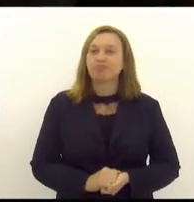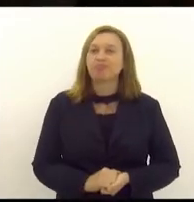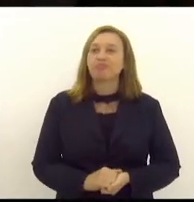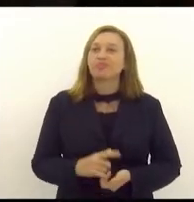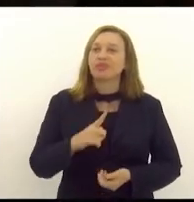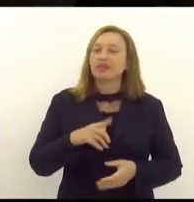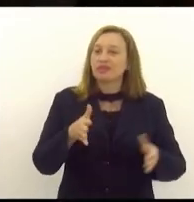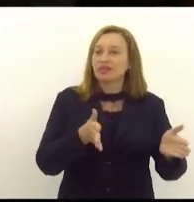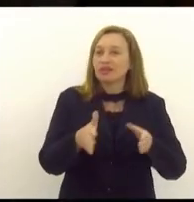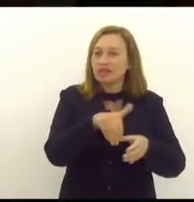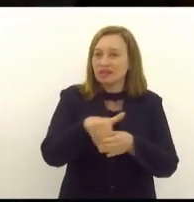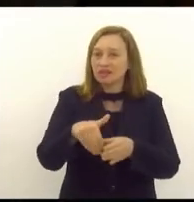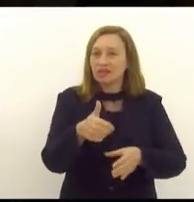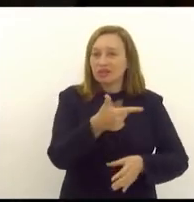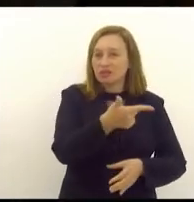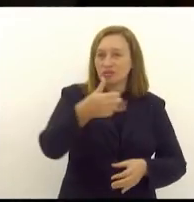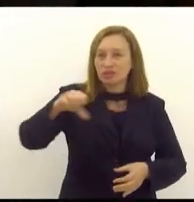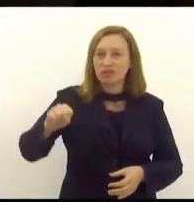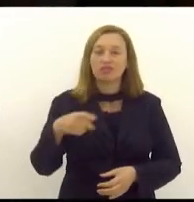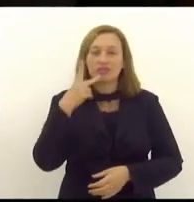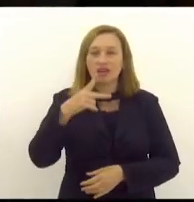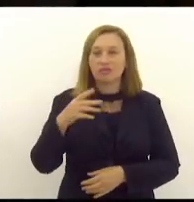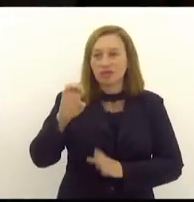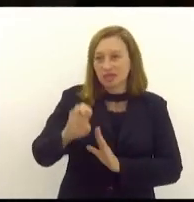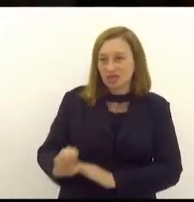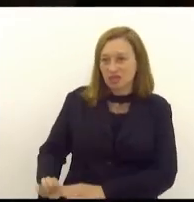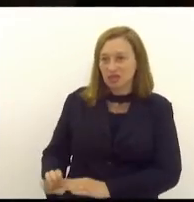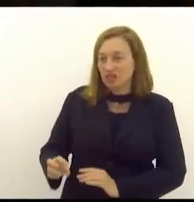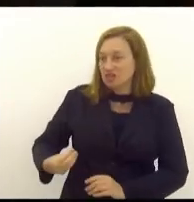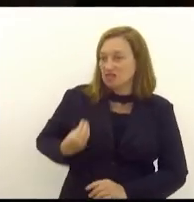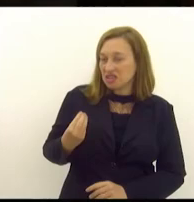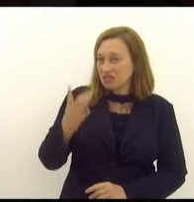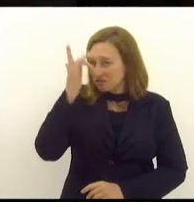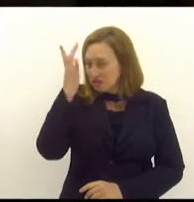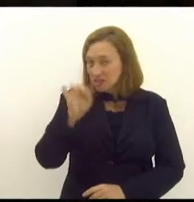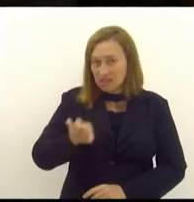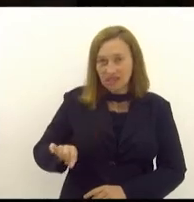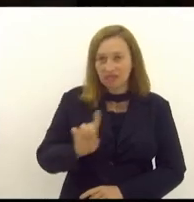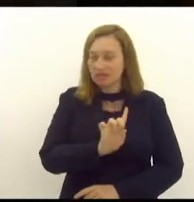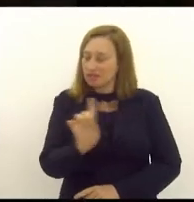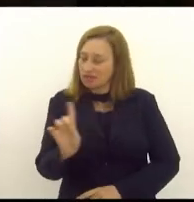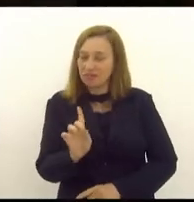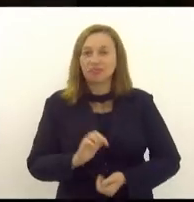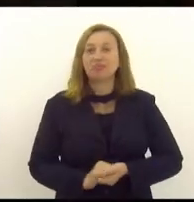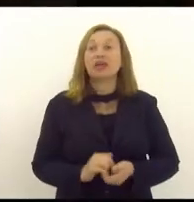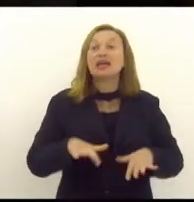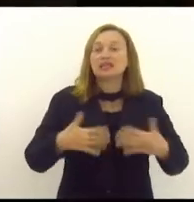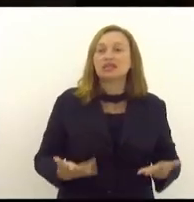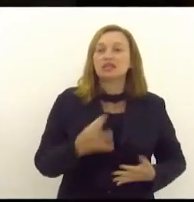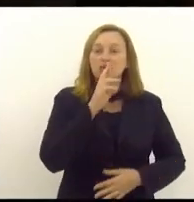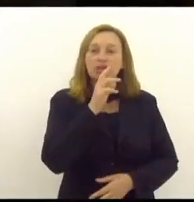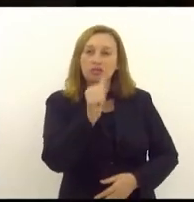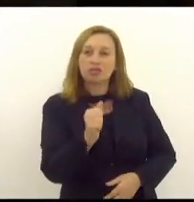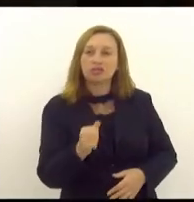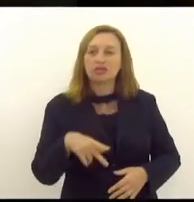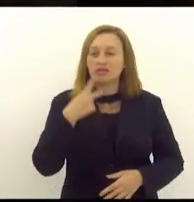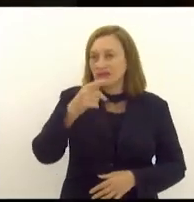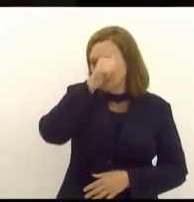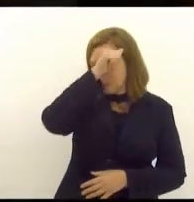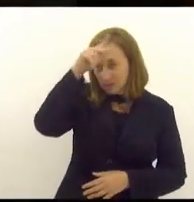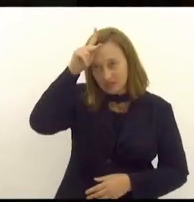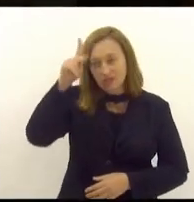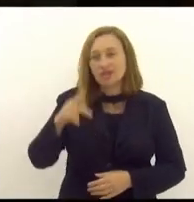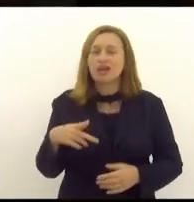ganhamos a eleição aqui em 2018 falamos que a esquerda não é ter mais vida fácil aqui no Parlamento não tá tendo então Voltando a falar das prefeituras